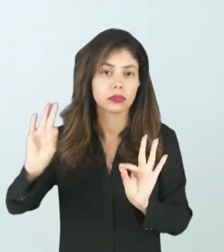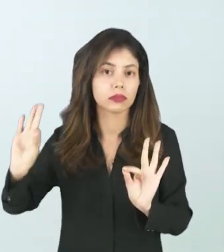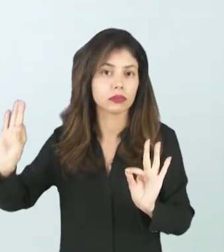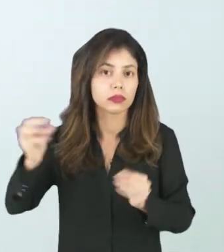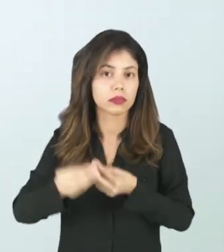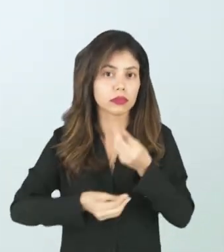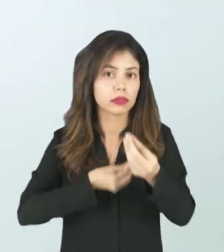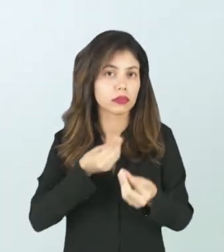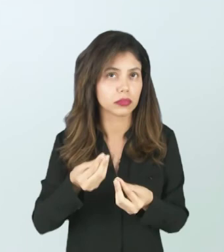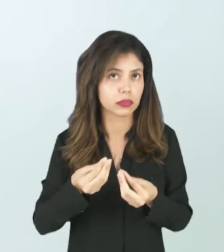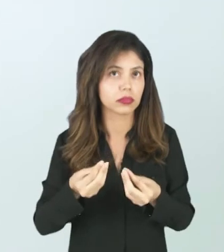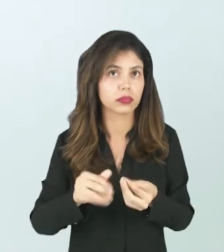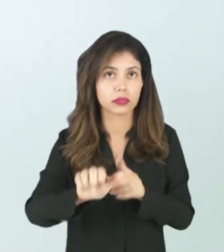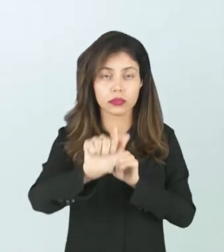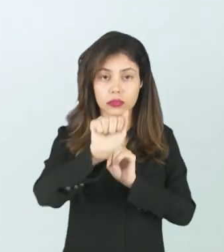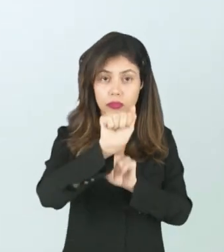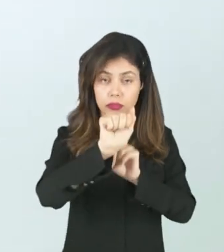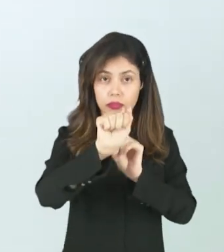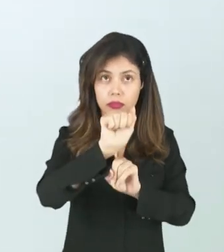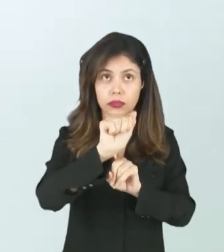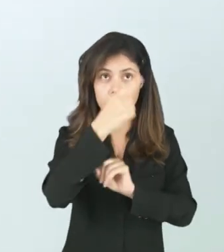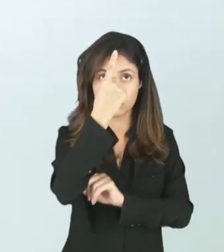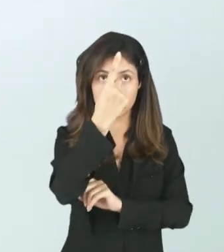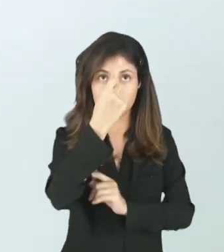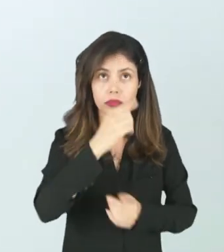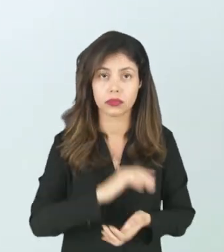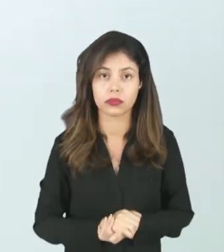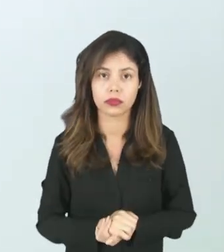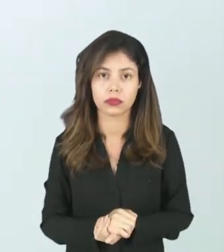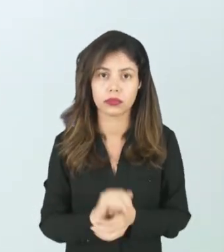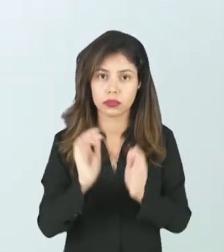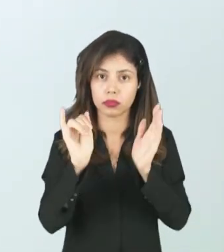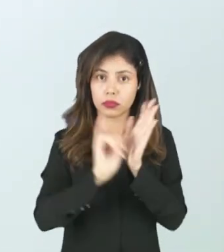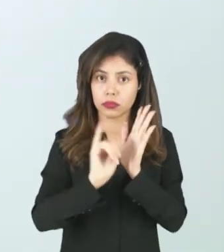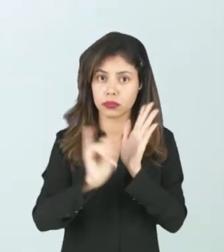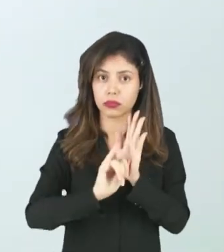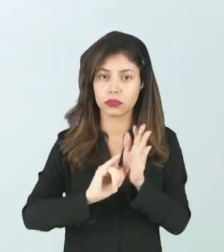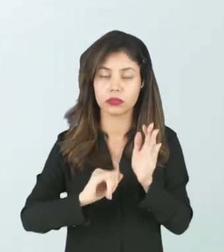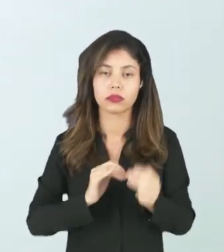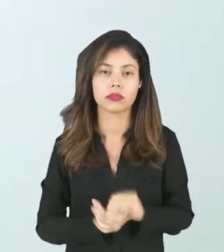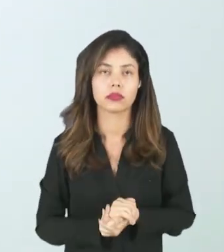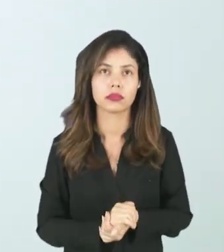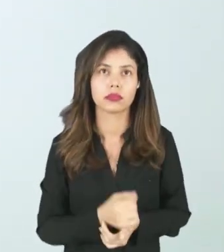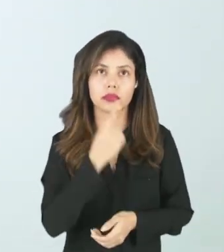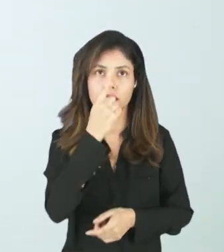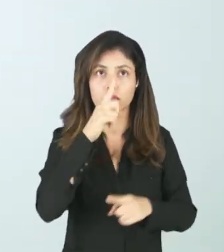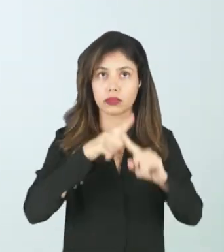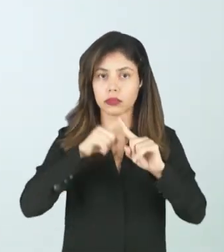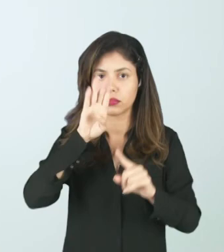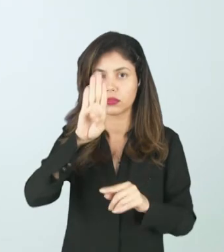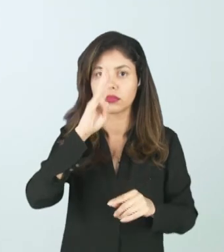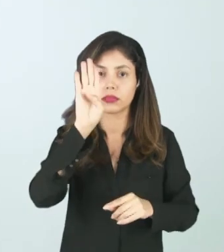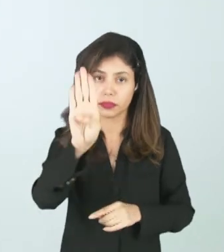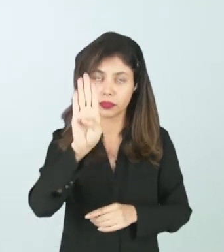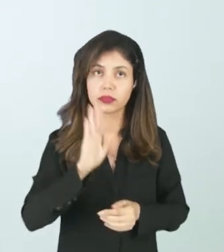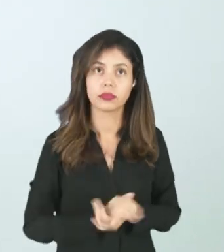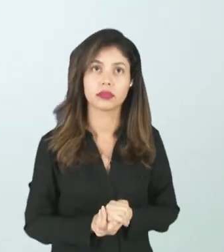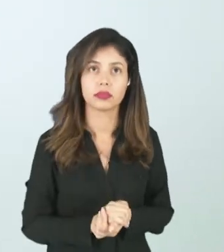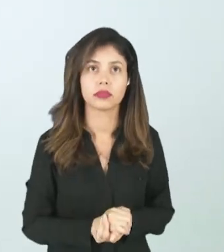material mais uma vez para você ter um ótimo estudo sobre a teoria do resto e